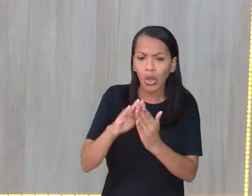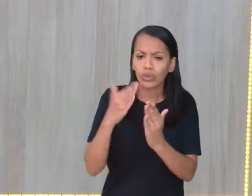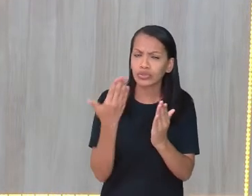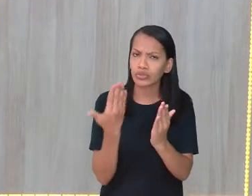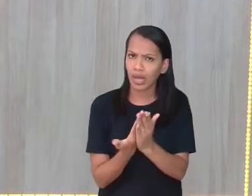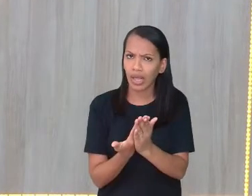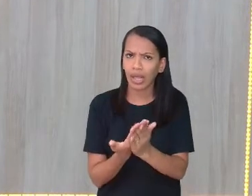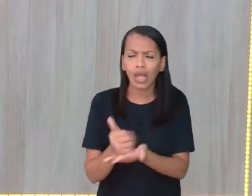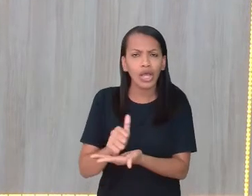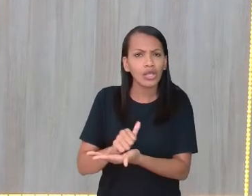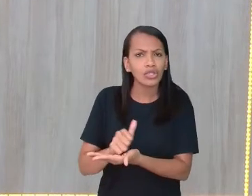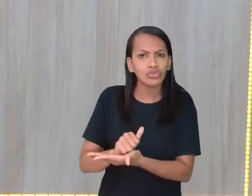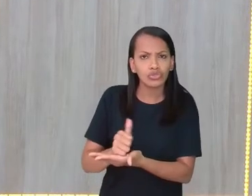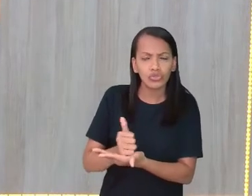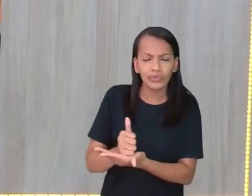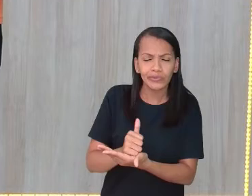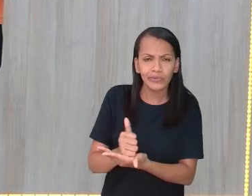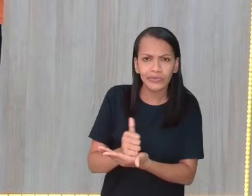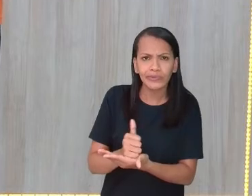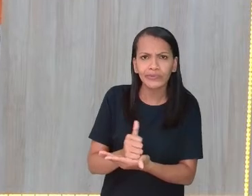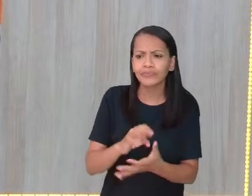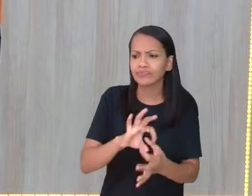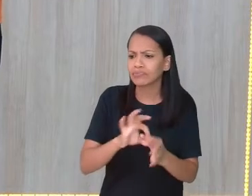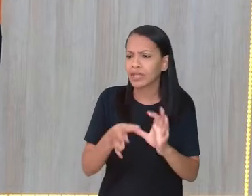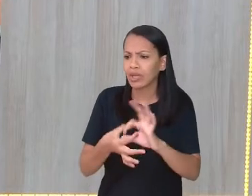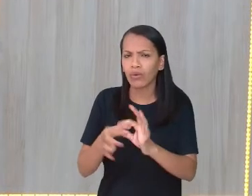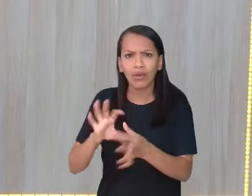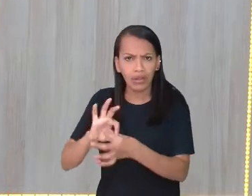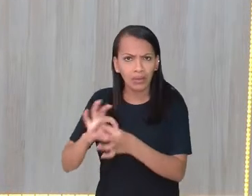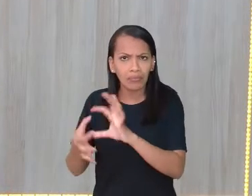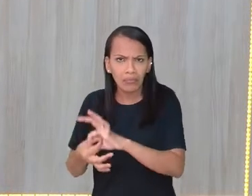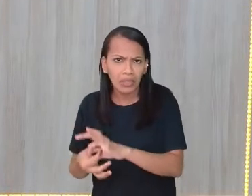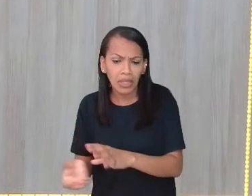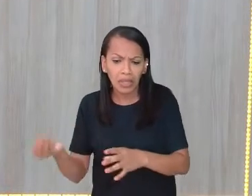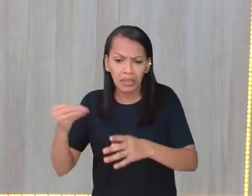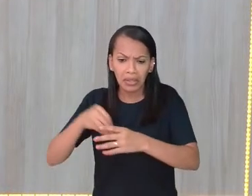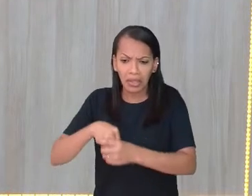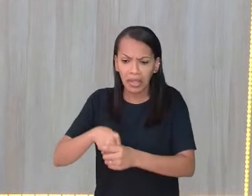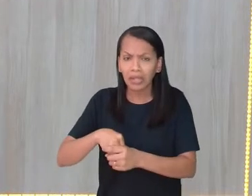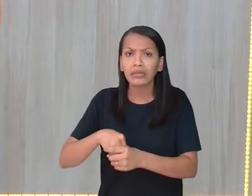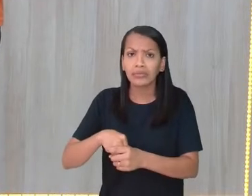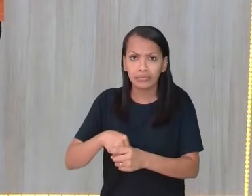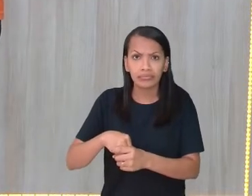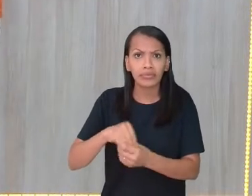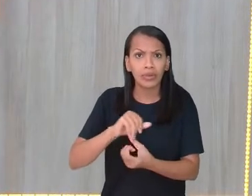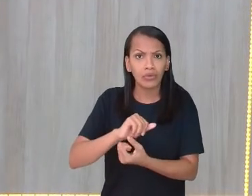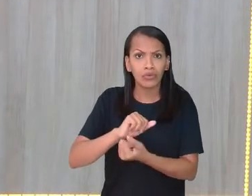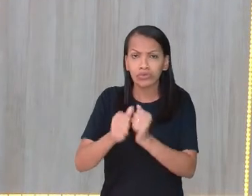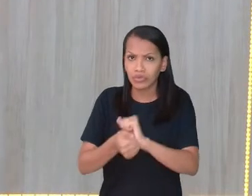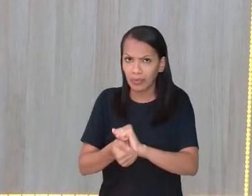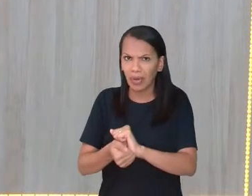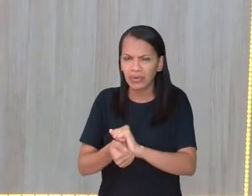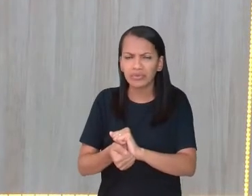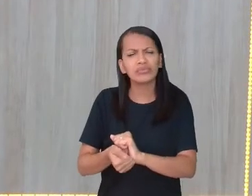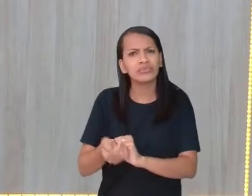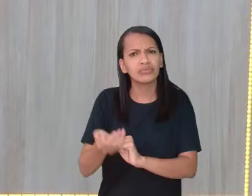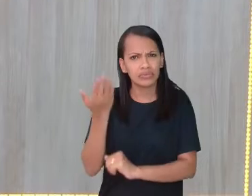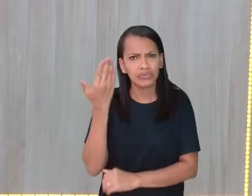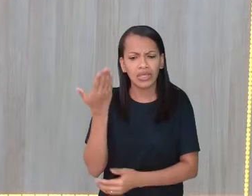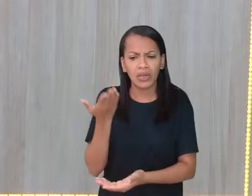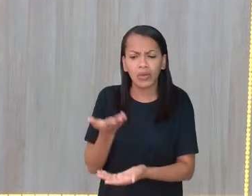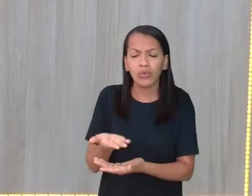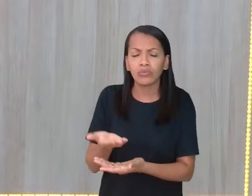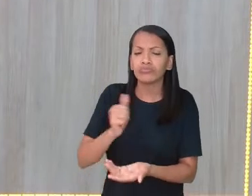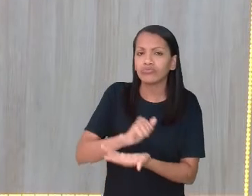os jogos em âmbito internacional, né? Que são os jogos, esqueci o nome agora, mas é um jogo